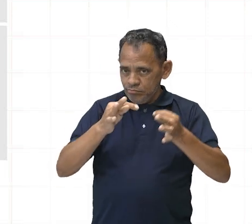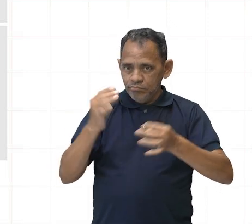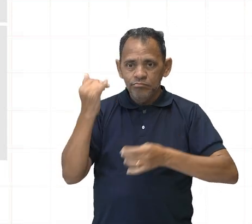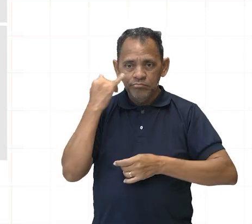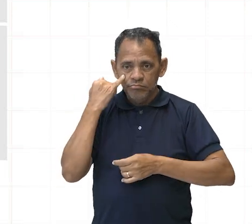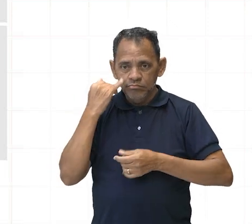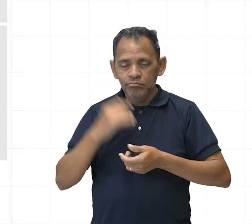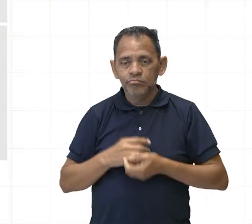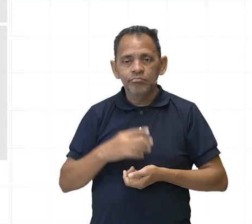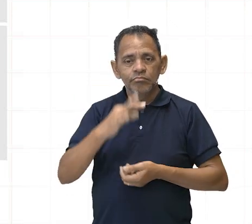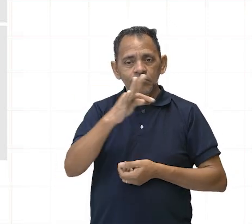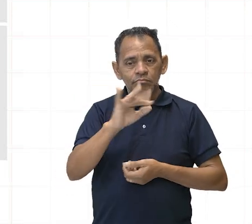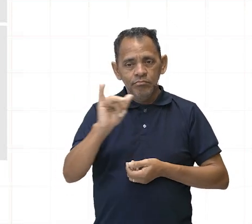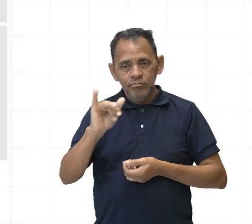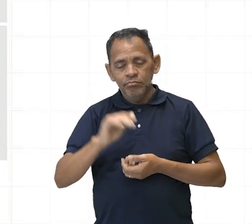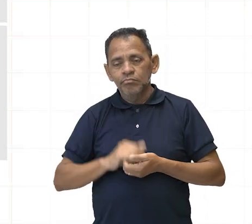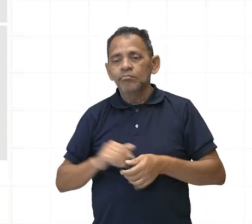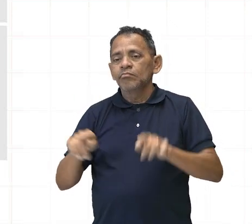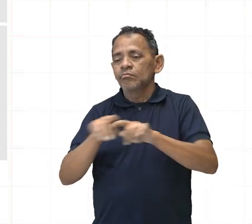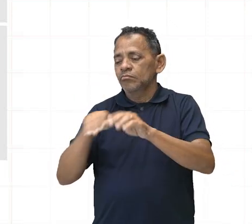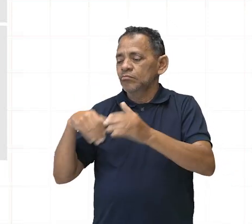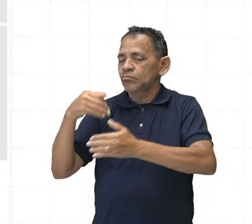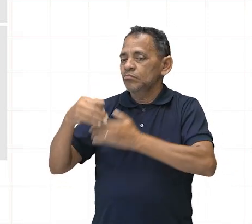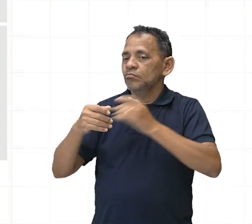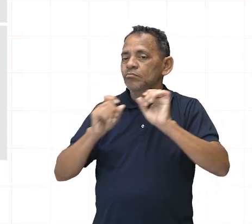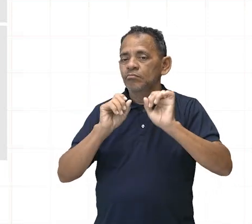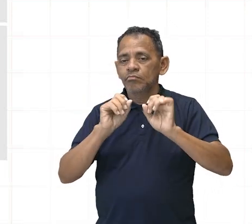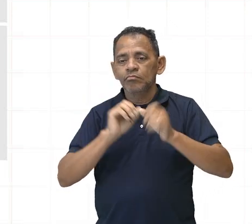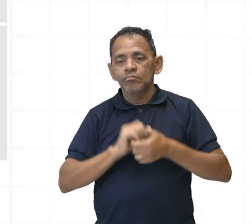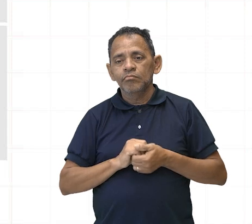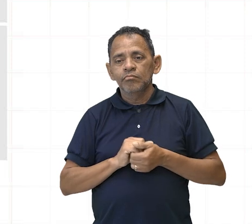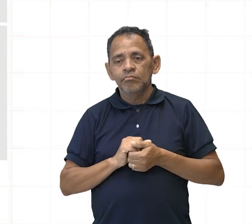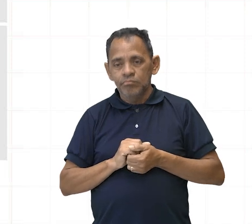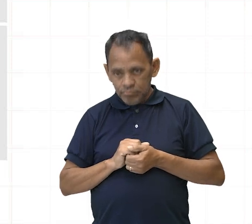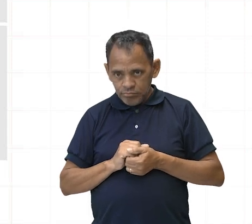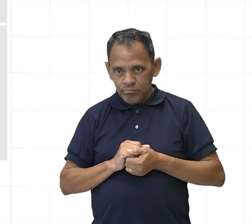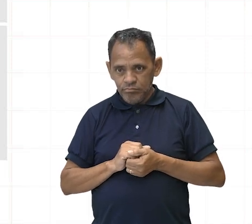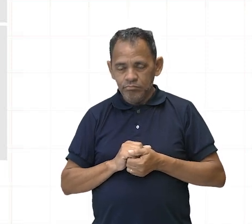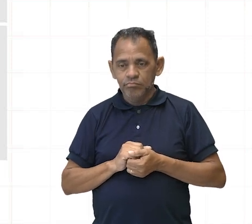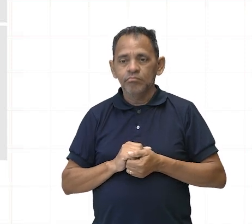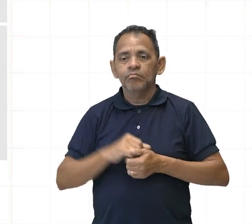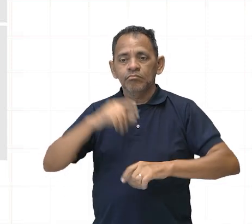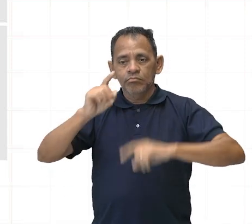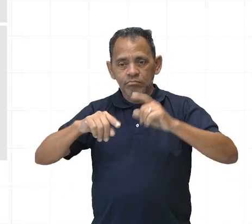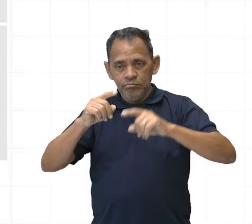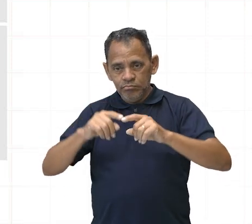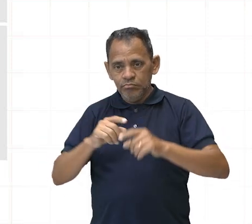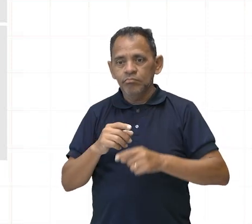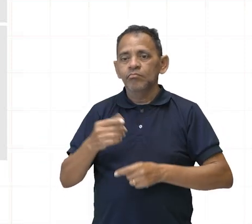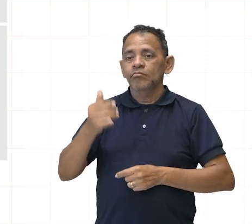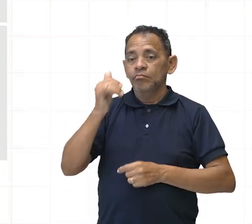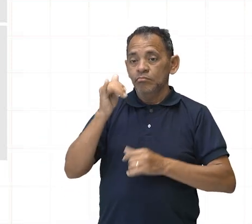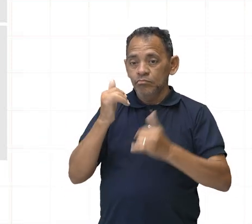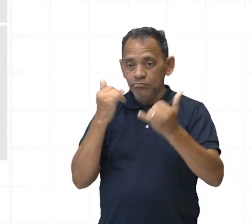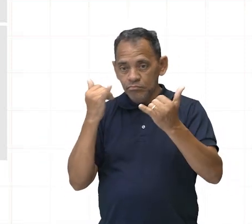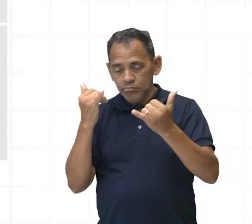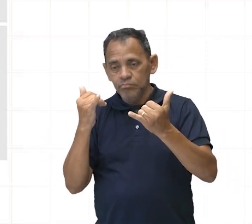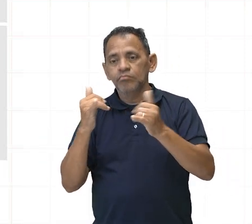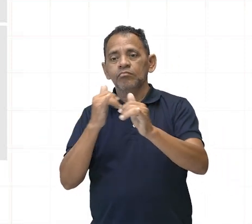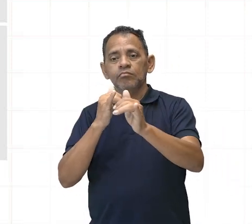do TI, e também com o desenvolvimento de software. Lembra, a Índia, ela foi